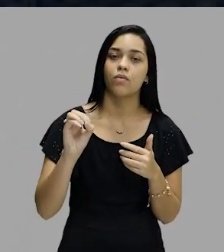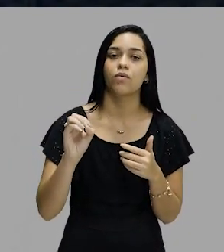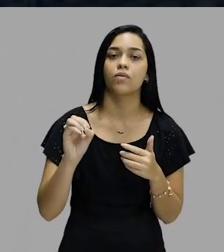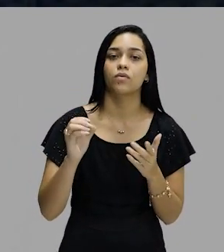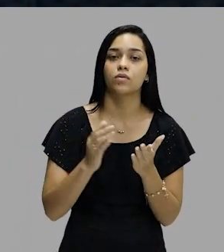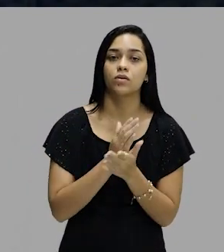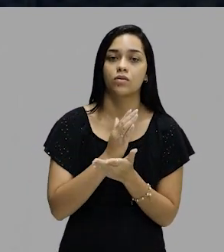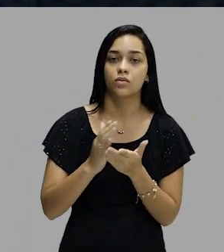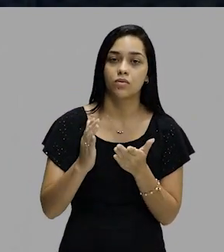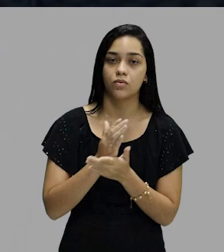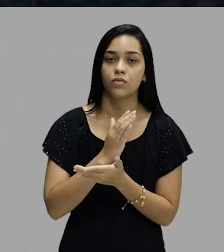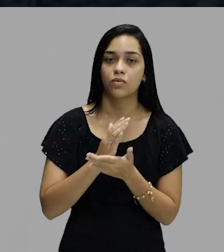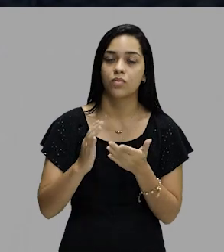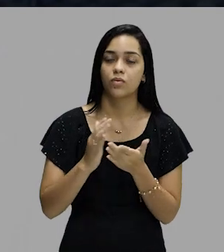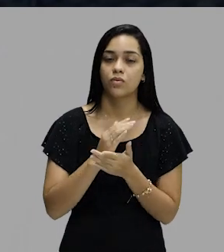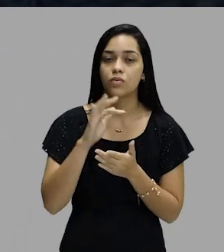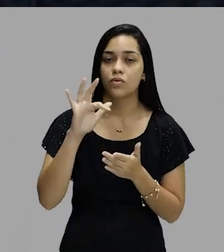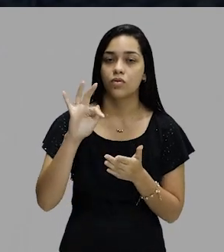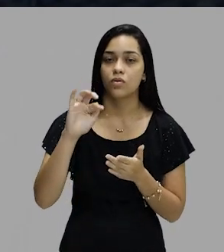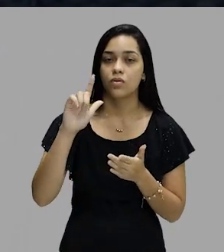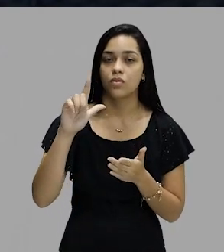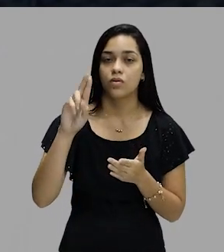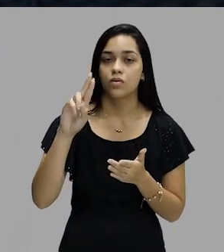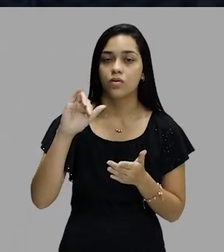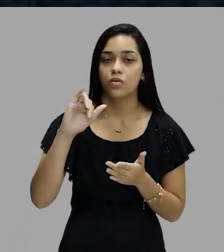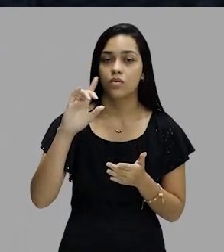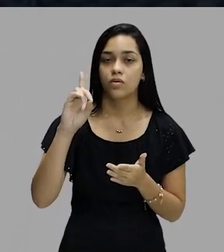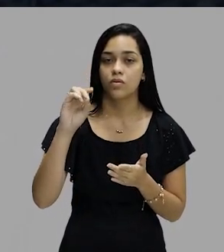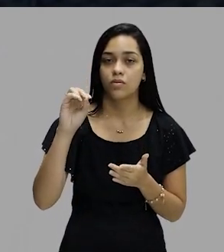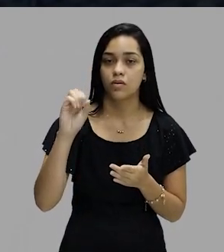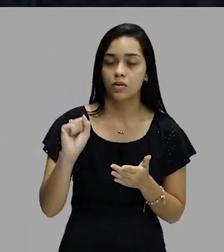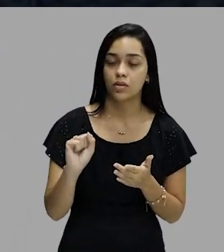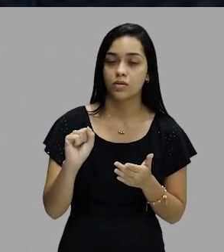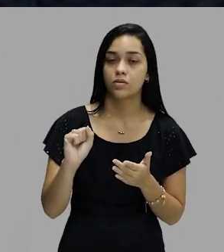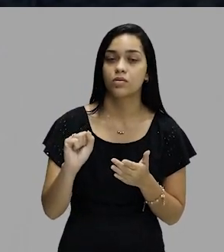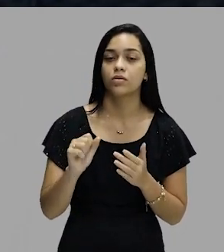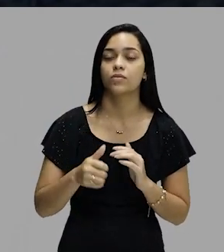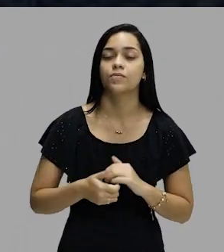de alguns fluidos, certo?